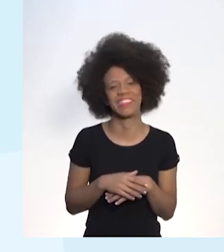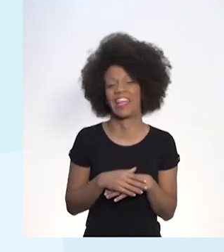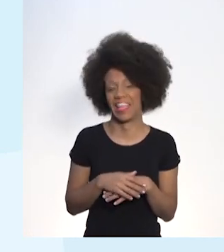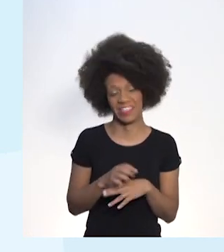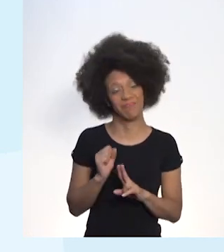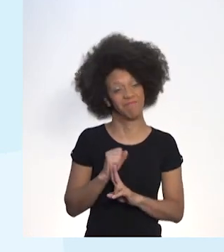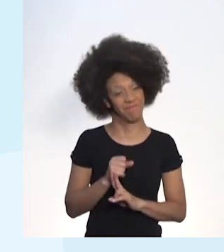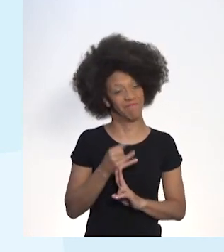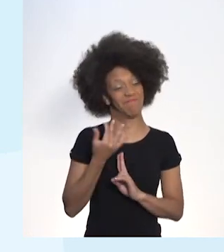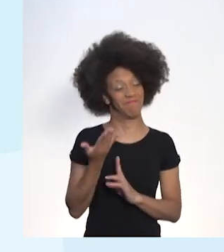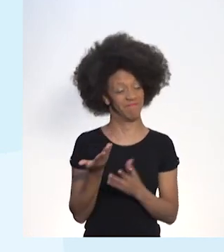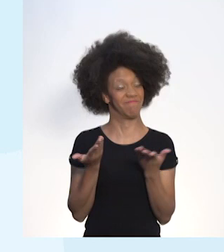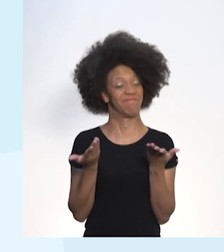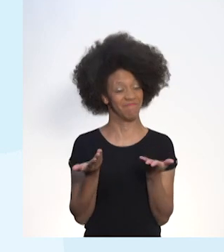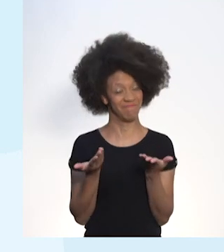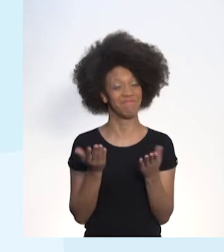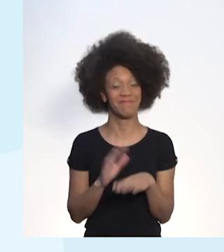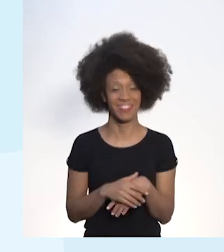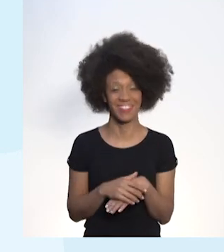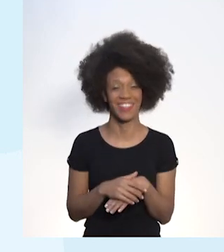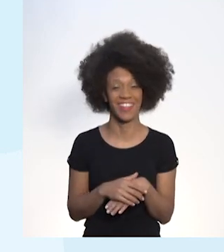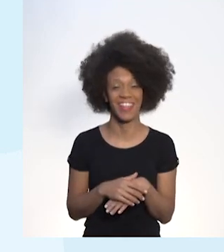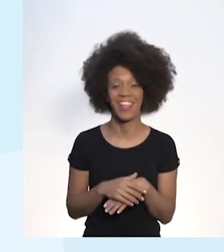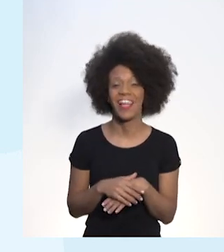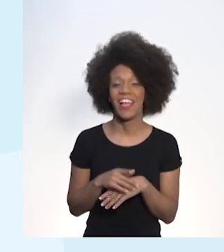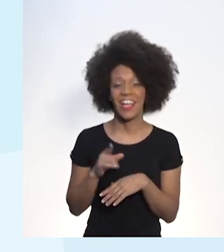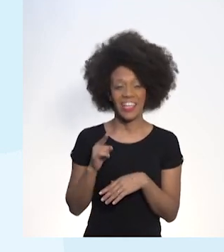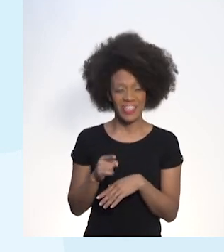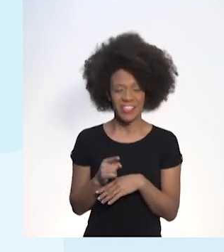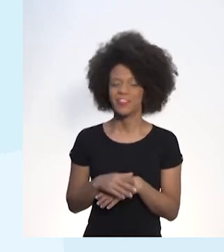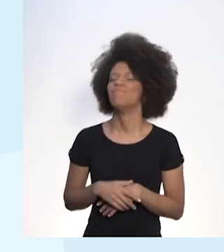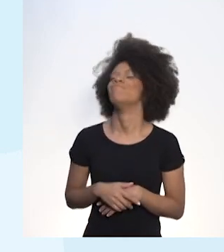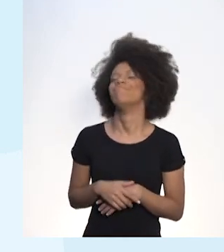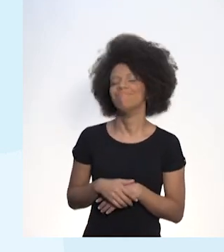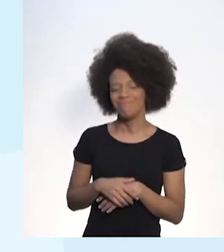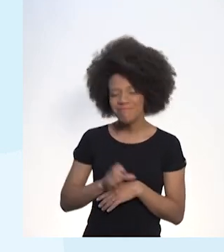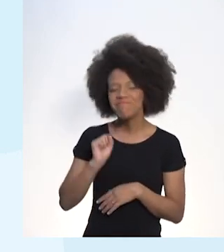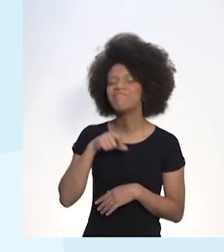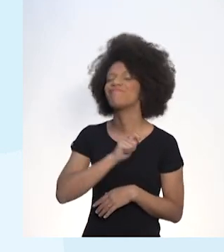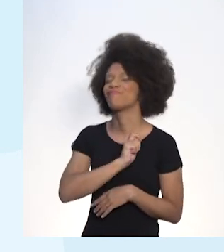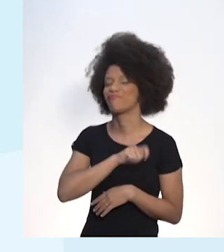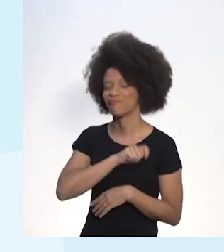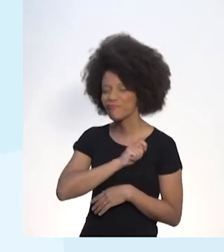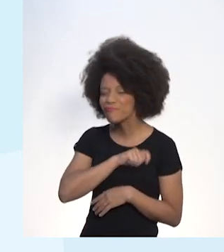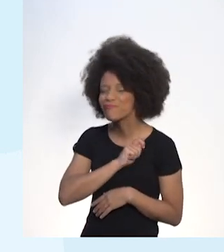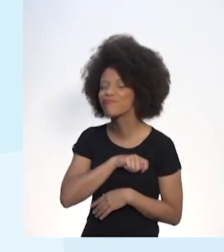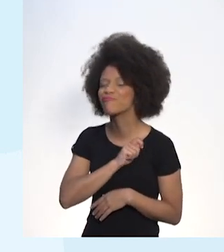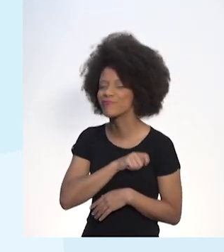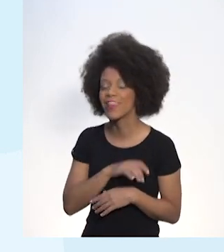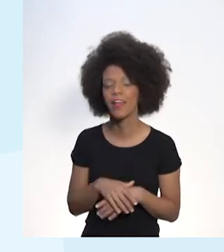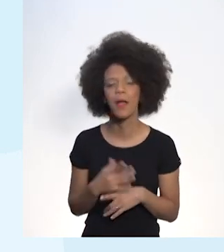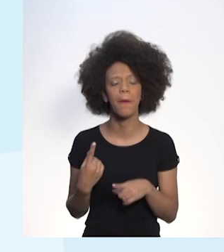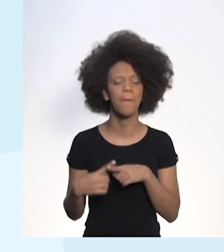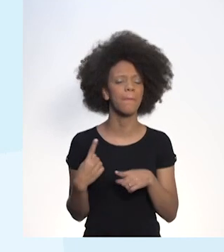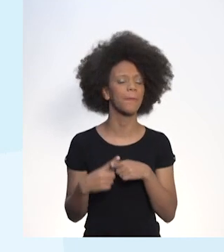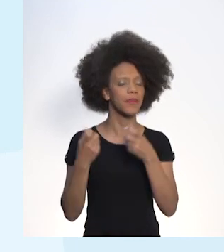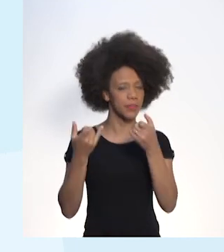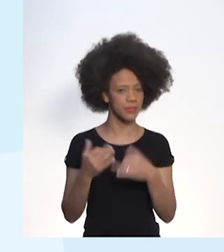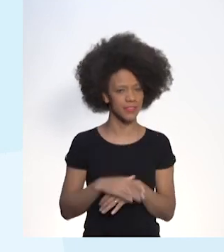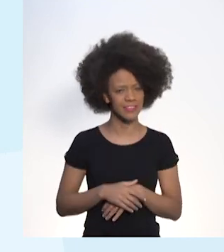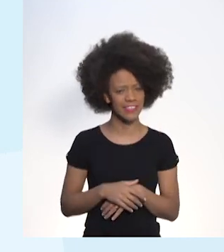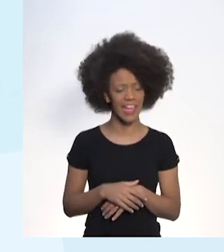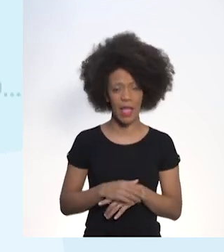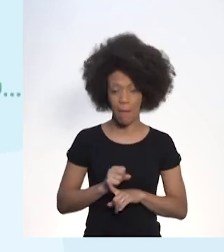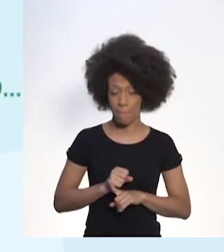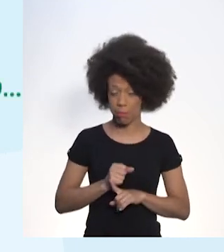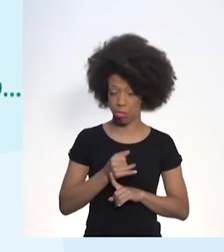grande. Então, aí, ó, é o Isso, número π. isso foi sacanagem. Foi sacanagem. Mas olha aí, ó, por que eu tô falando que é zanzarrão maior